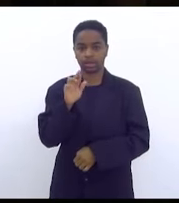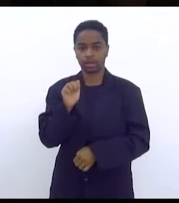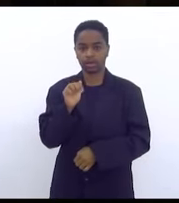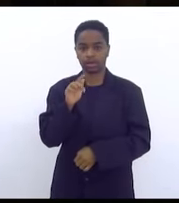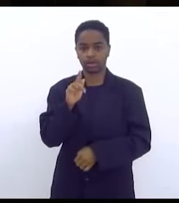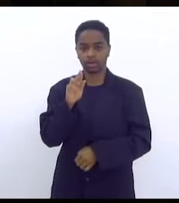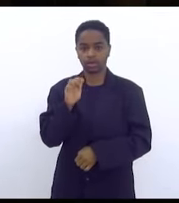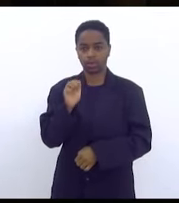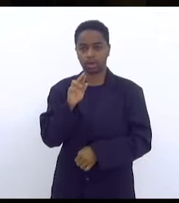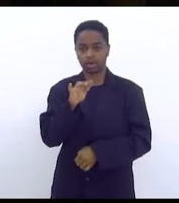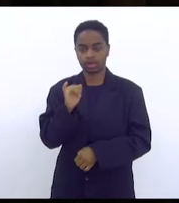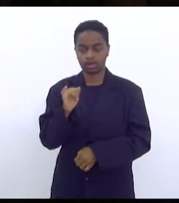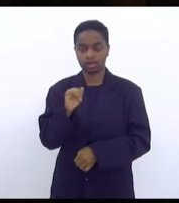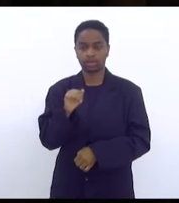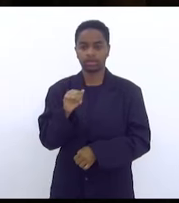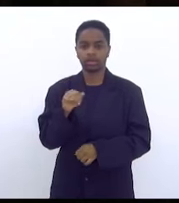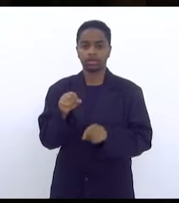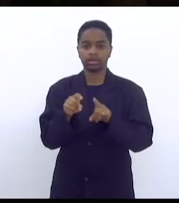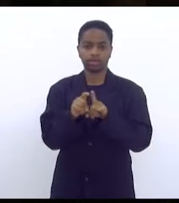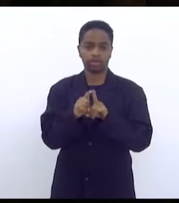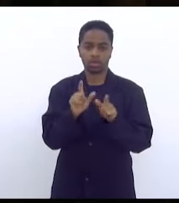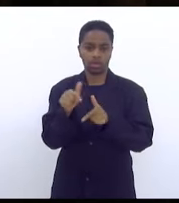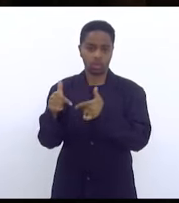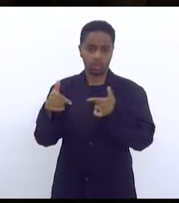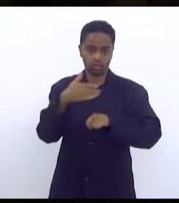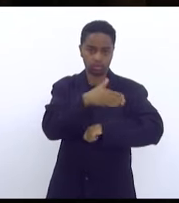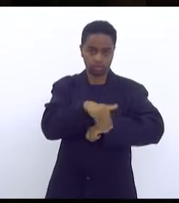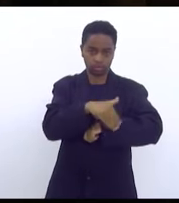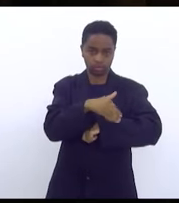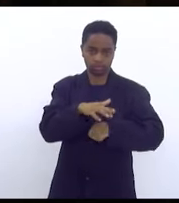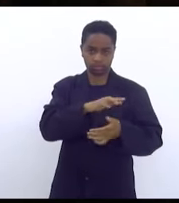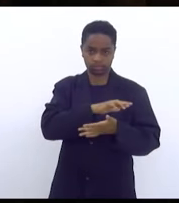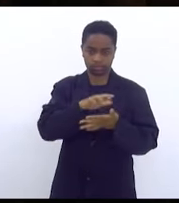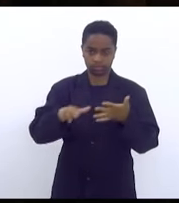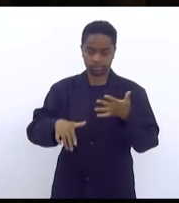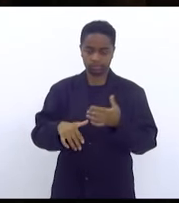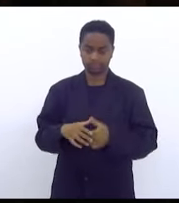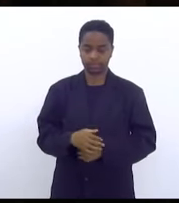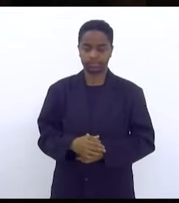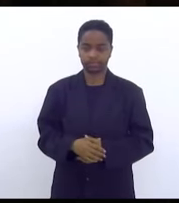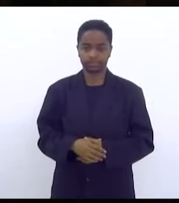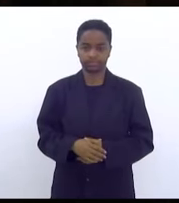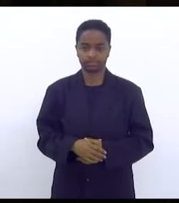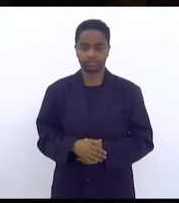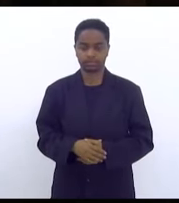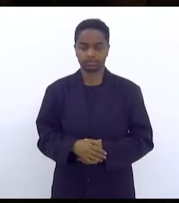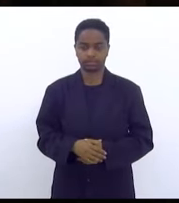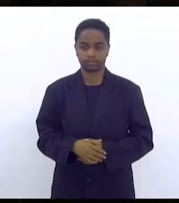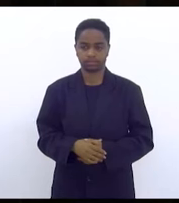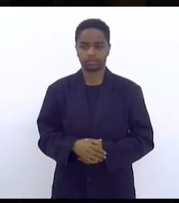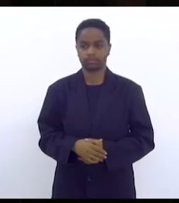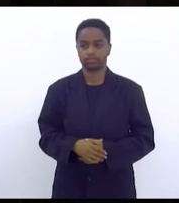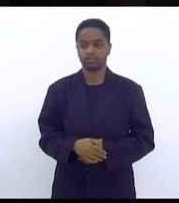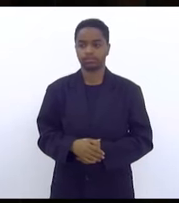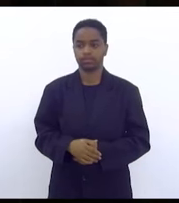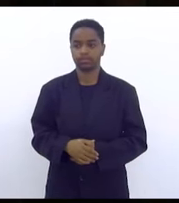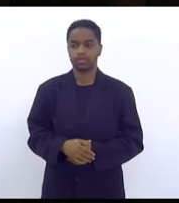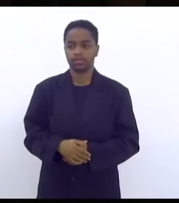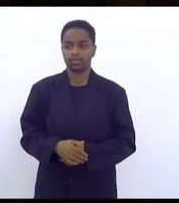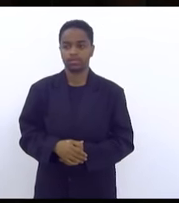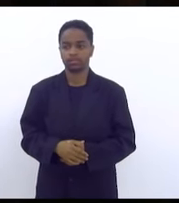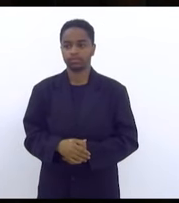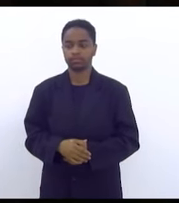Piratininga, José Ribeiro, Francisco Ferreira, Miguel Furtado e Travessa Santa Clara. A gente